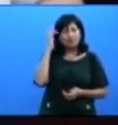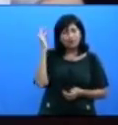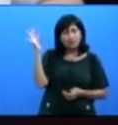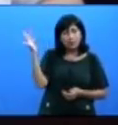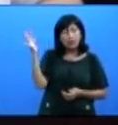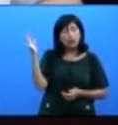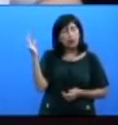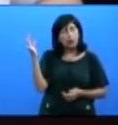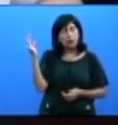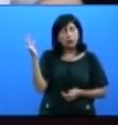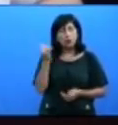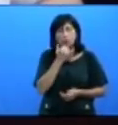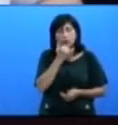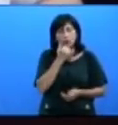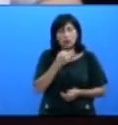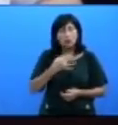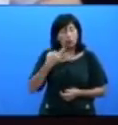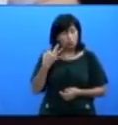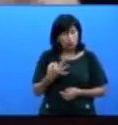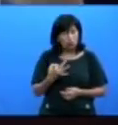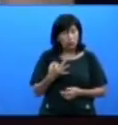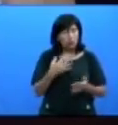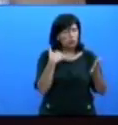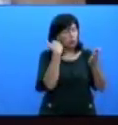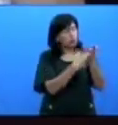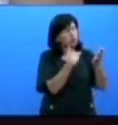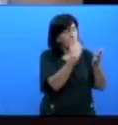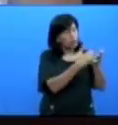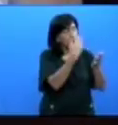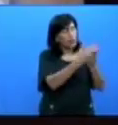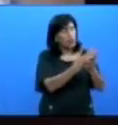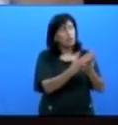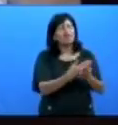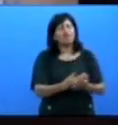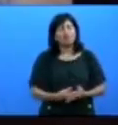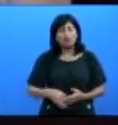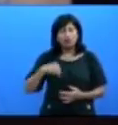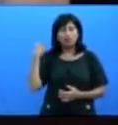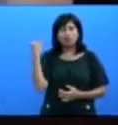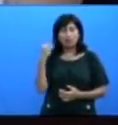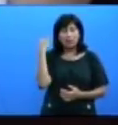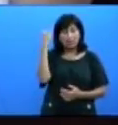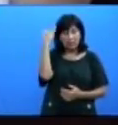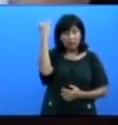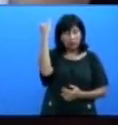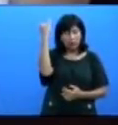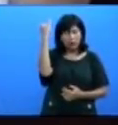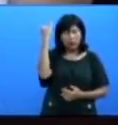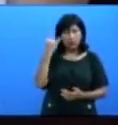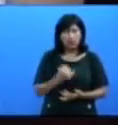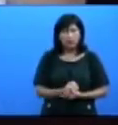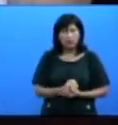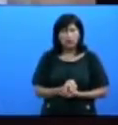eu estou certa de que a peça orçamentária é um dos principais instrumentos